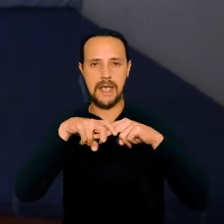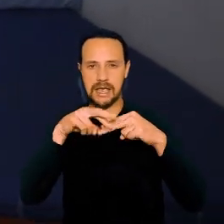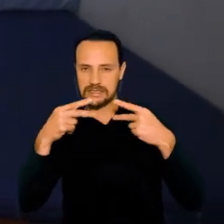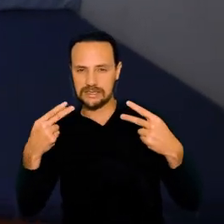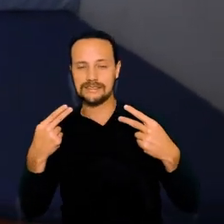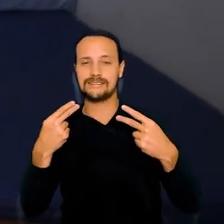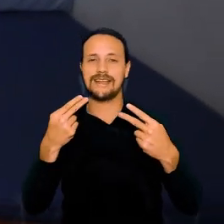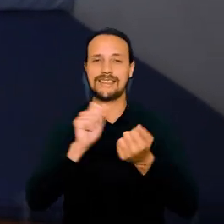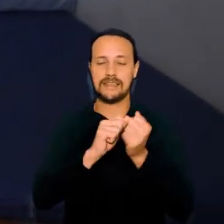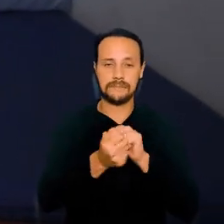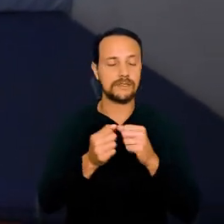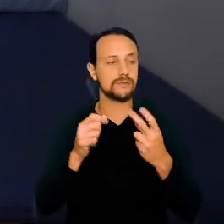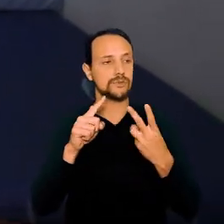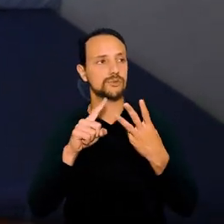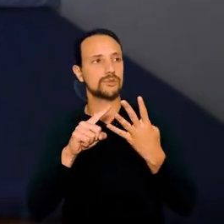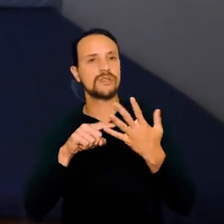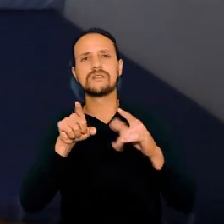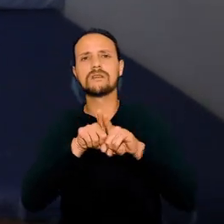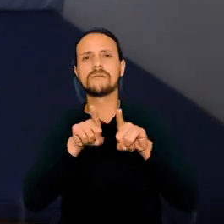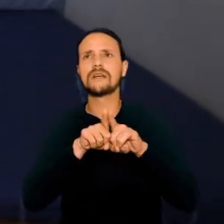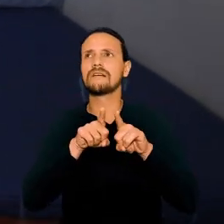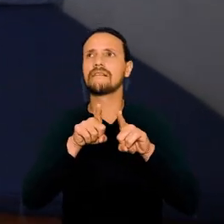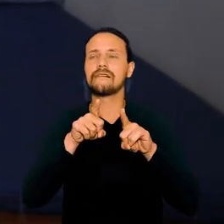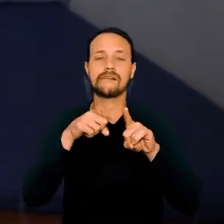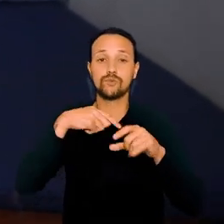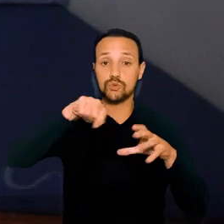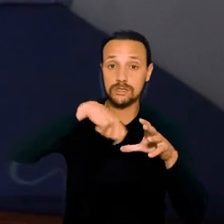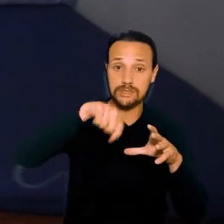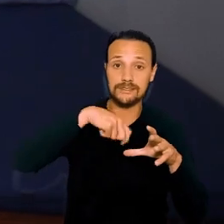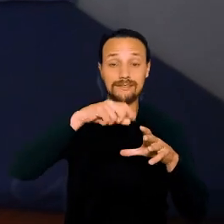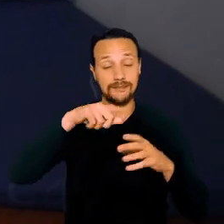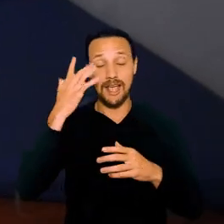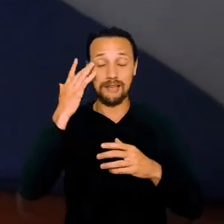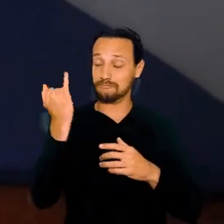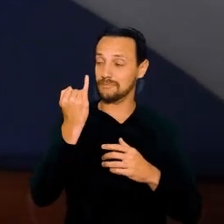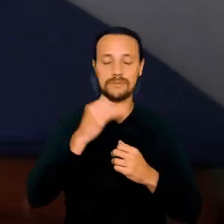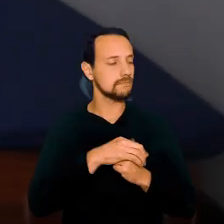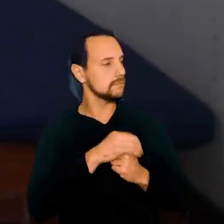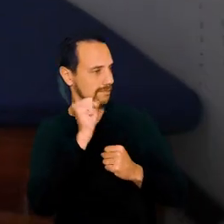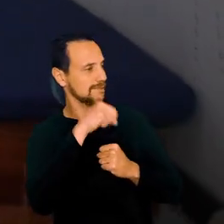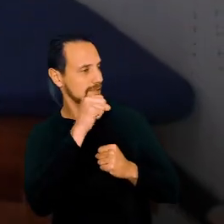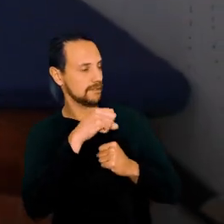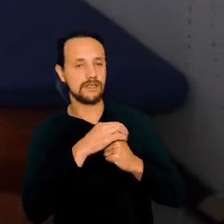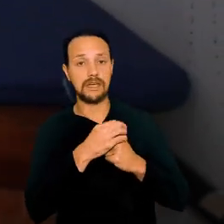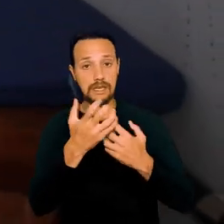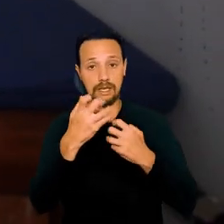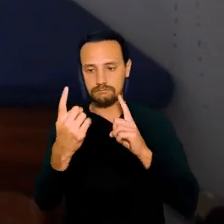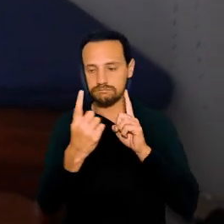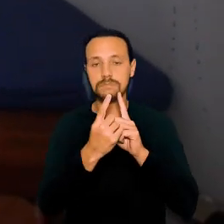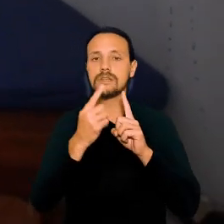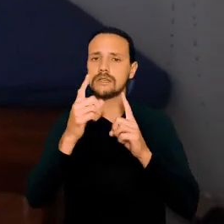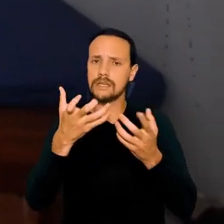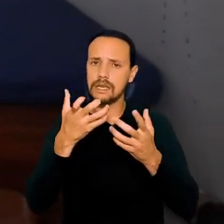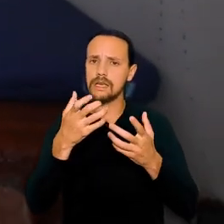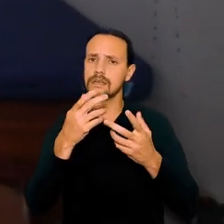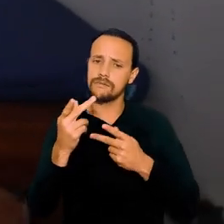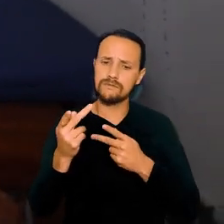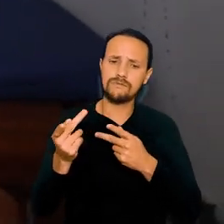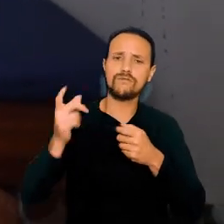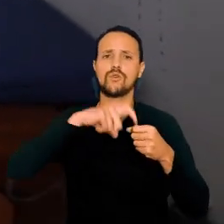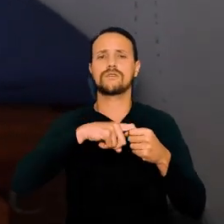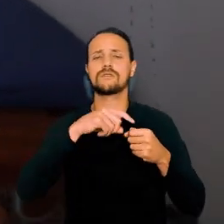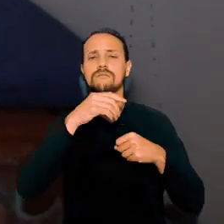o posicionamento adequado, ele necessita de uma órtese de posicionamento, órtese para os membros